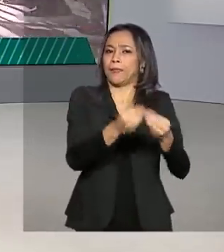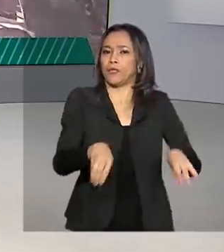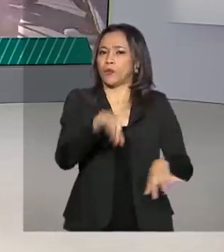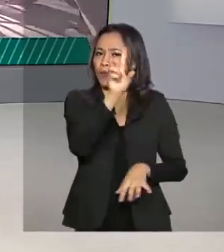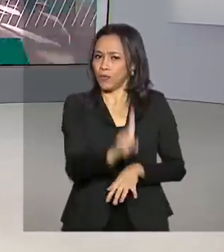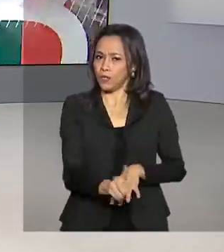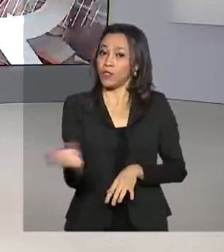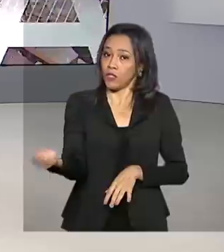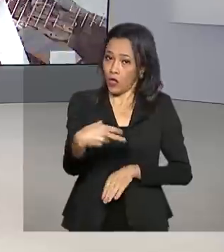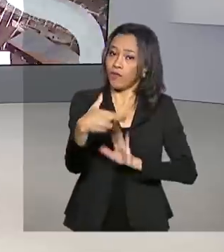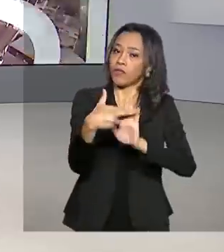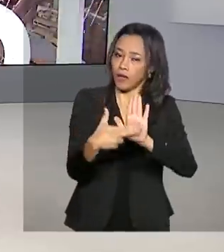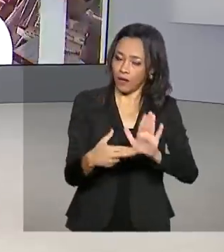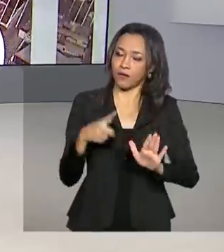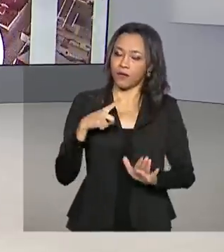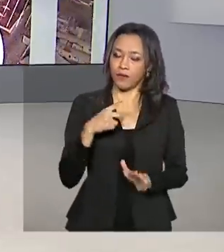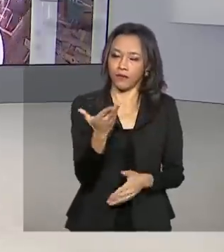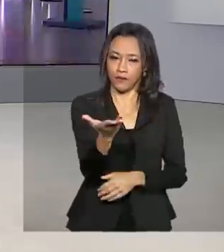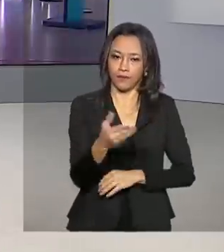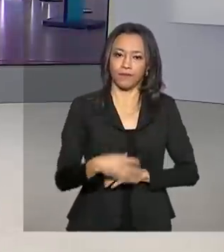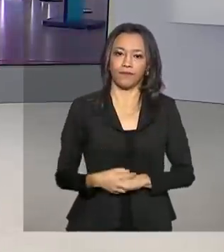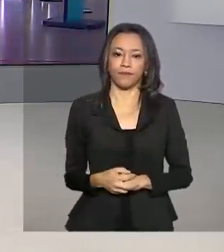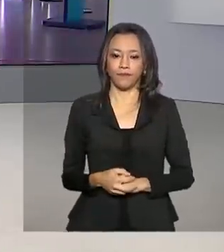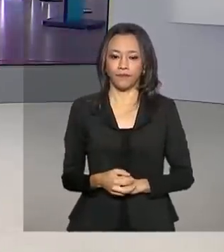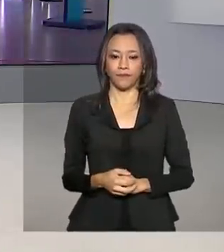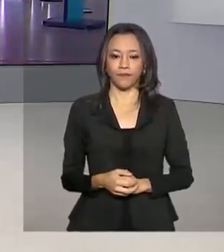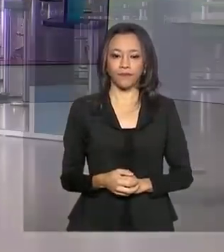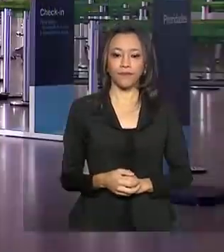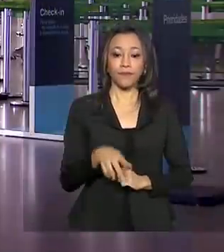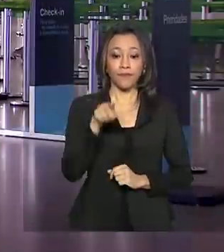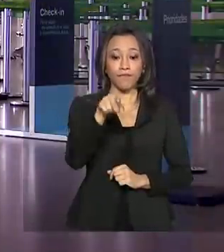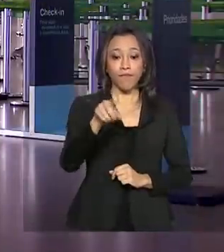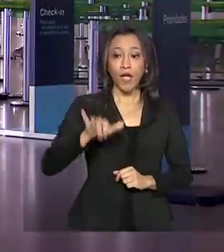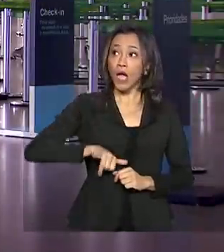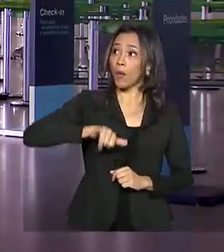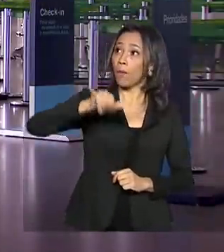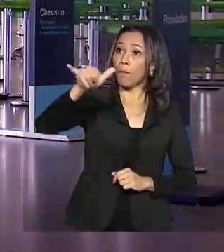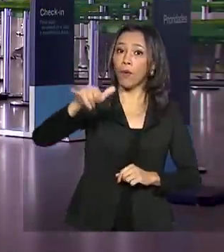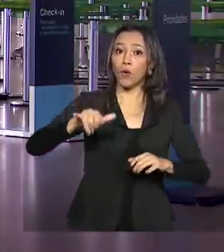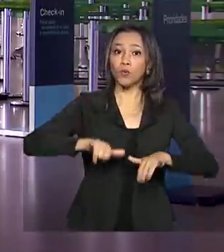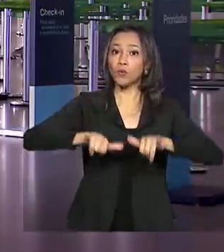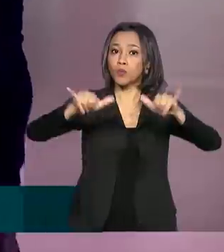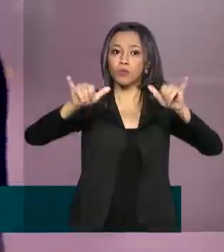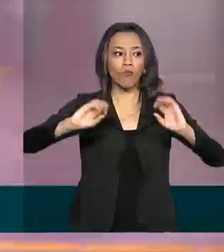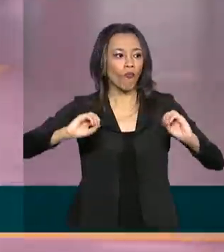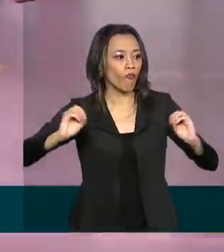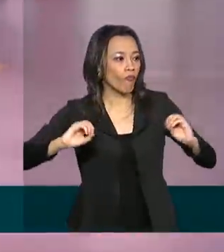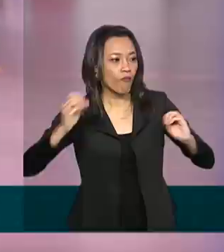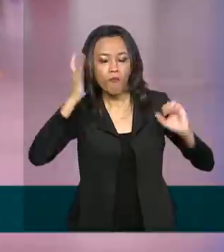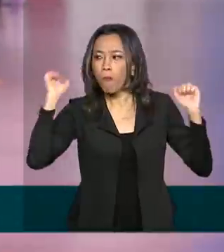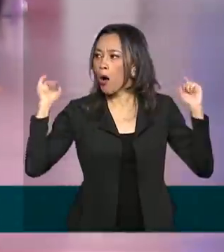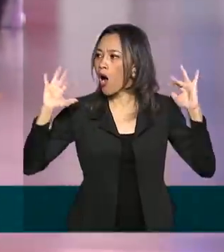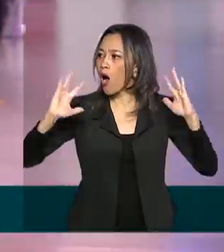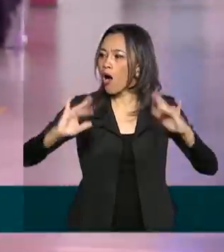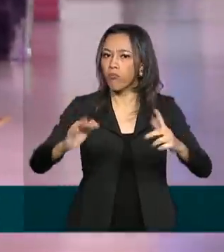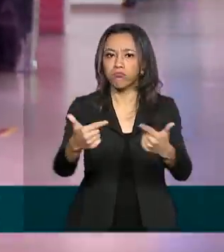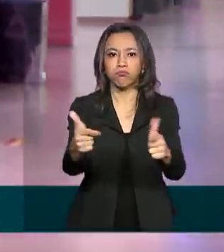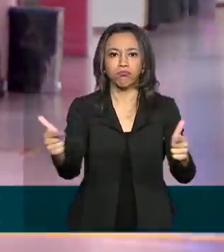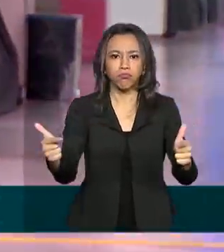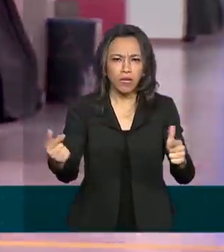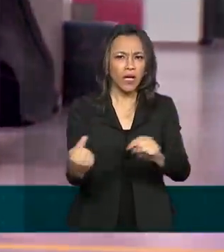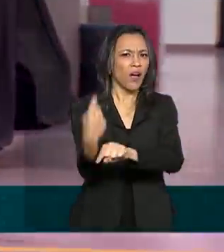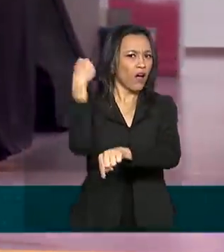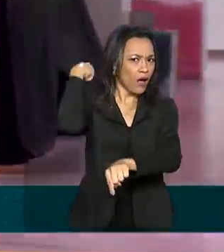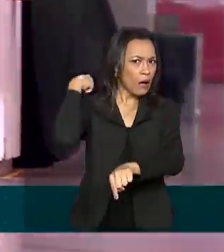novas regras estão em vigor. Um aeroporto sem passageiros. Em Brasília, onde antes